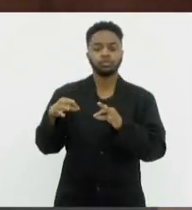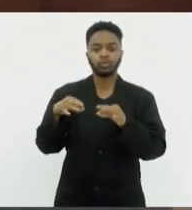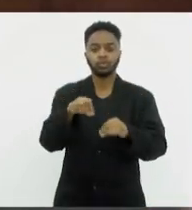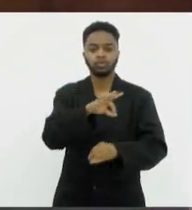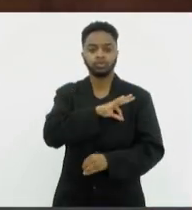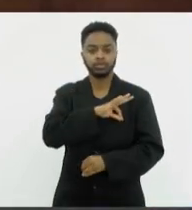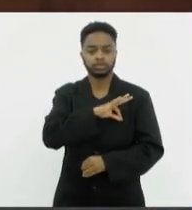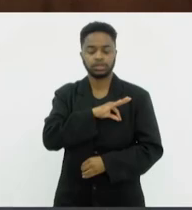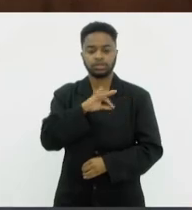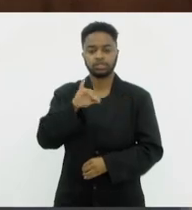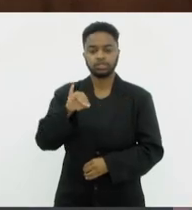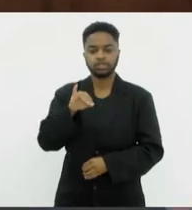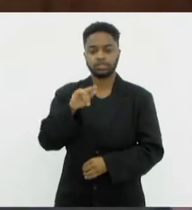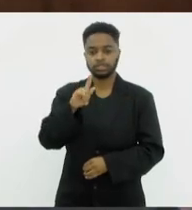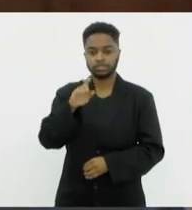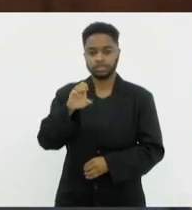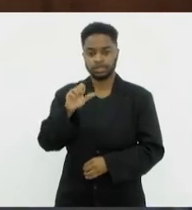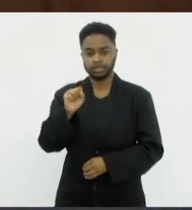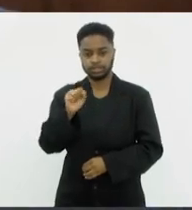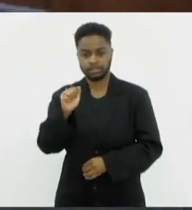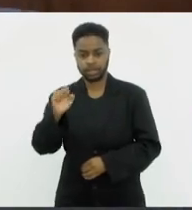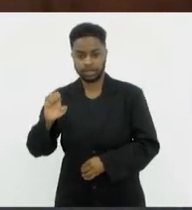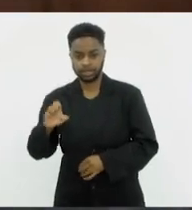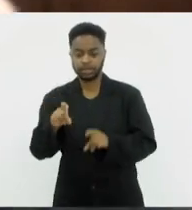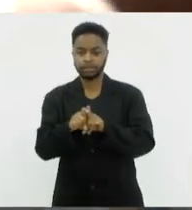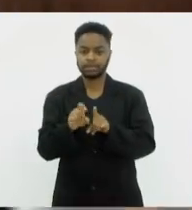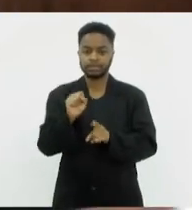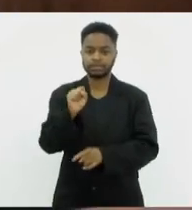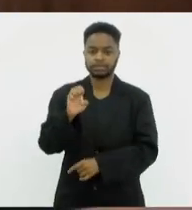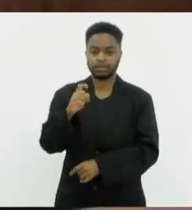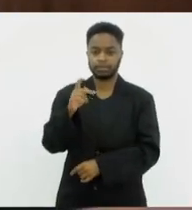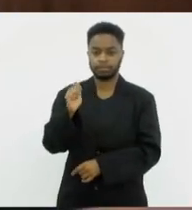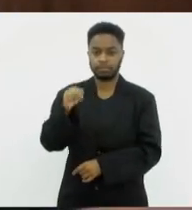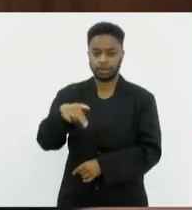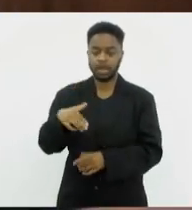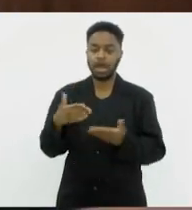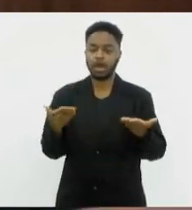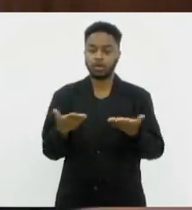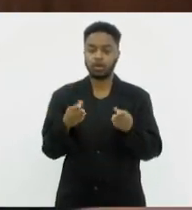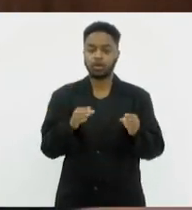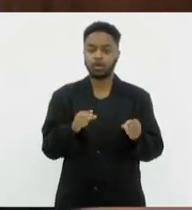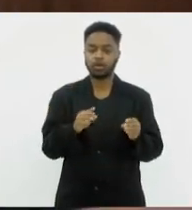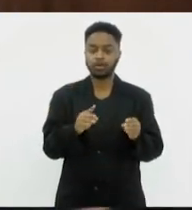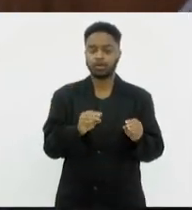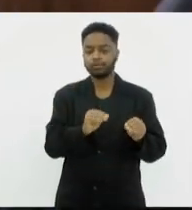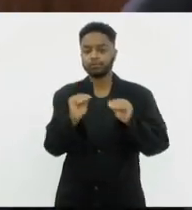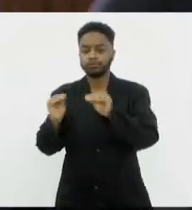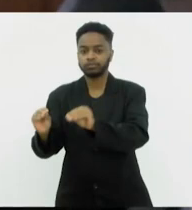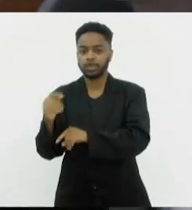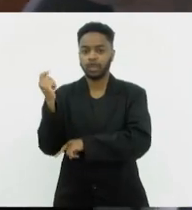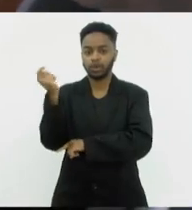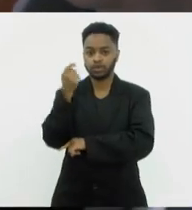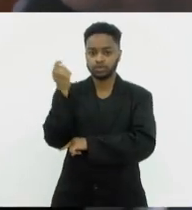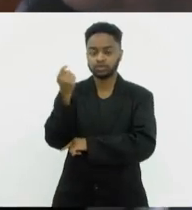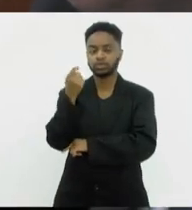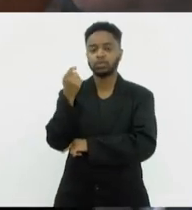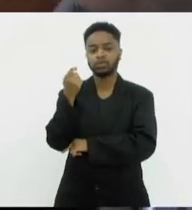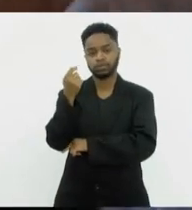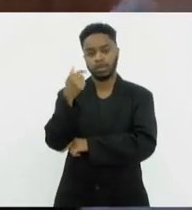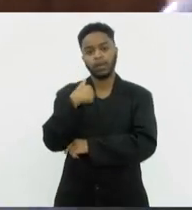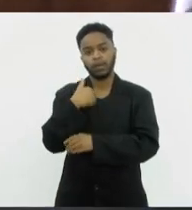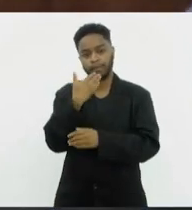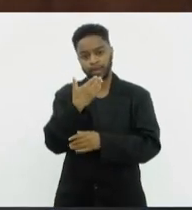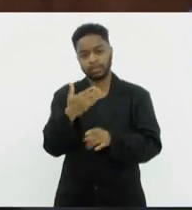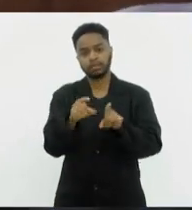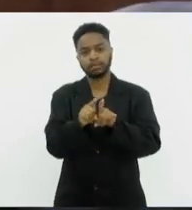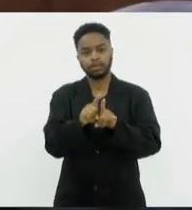GESAR e do CEPAM, que foram agora também para o Rio Grande do Sul, onde eu peço, senhor presidente, também que possamos estar homenageando também